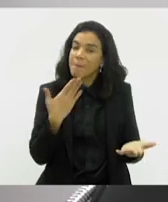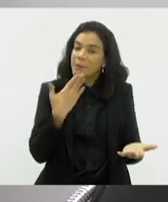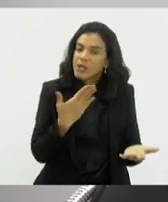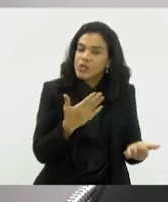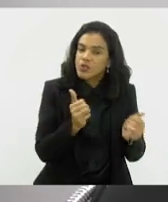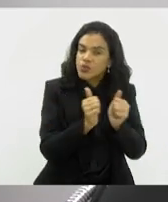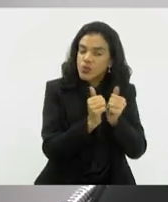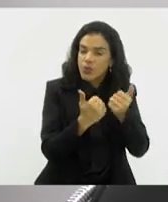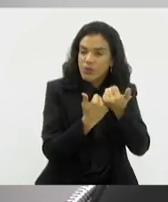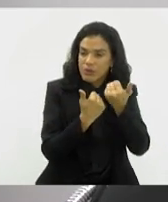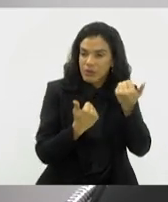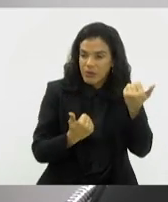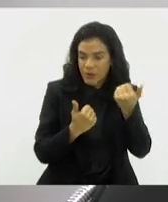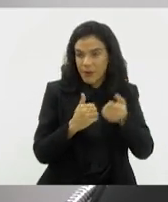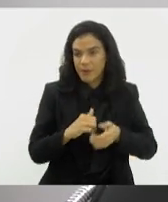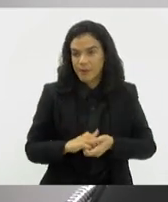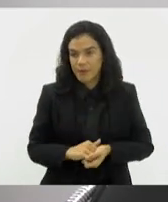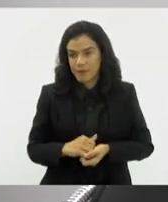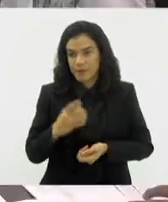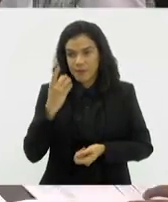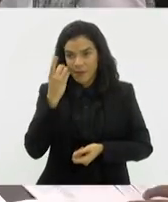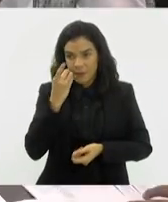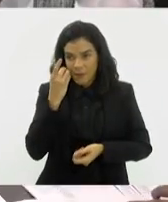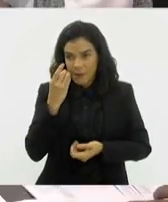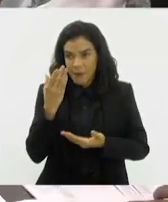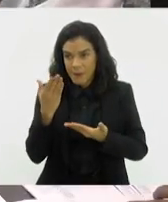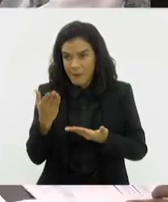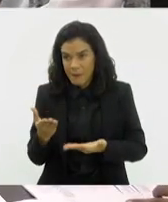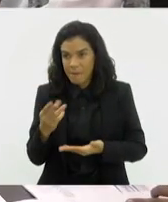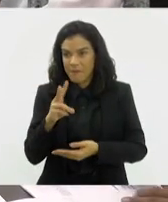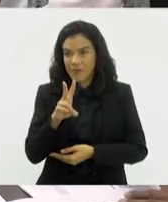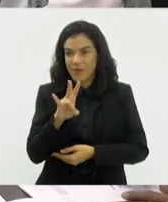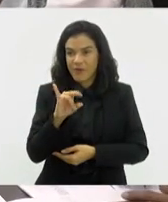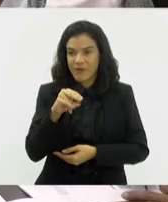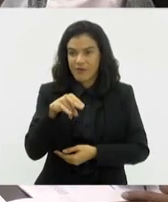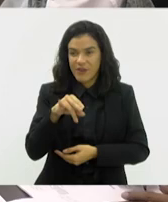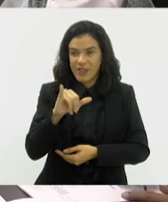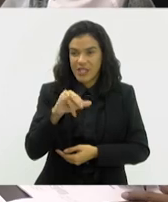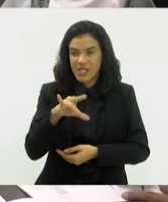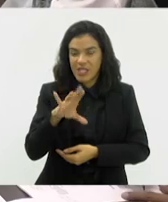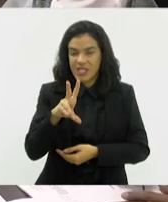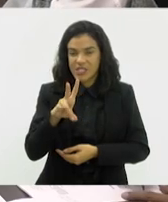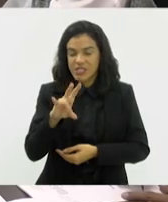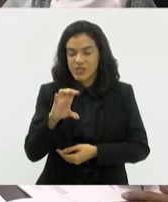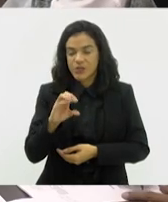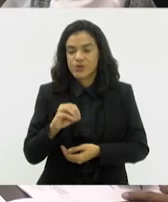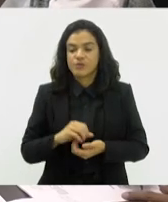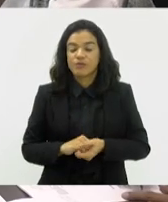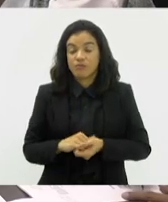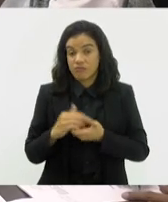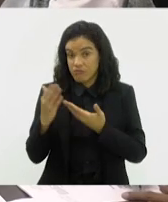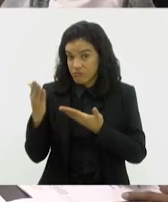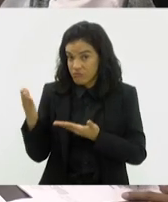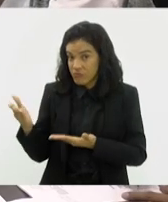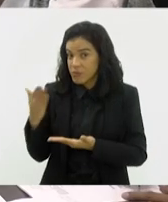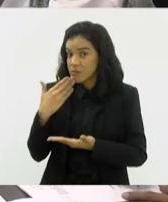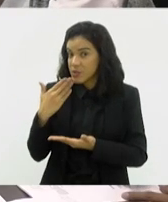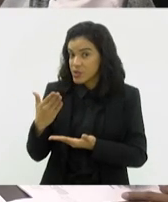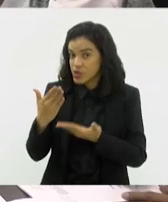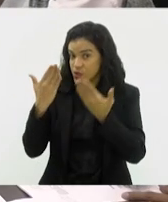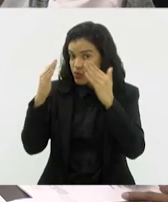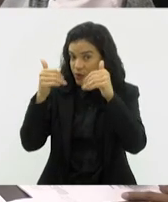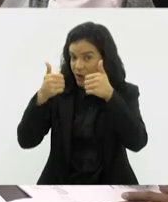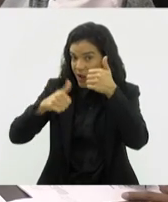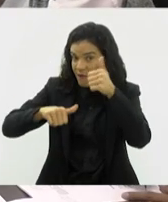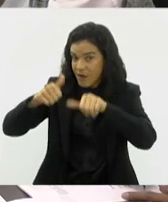o copy-cola. Pois não, deputado? Deputado Finisco Carlos Mink. Sim. Já que Vossa Excelência pediu vista,